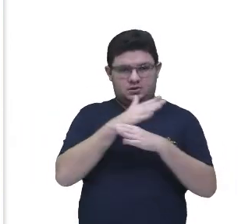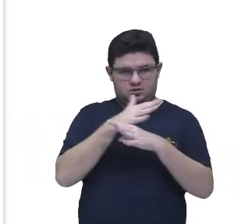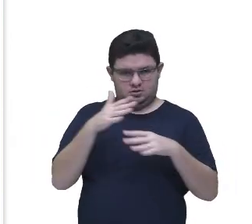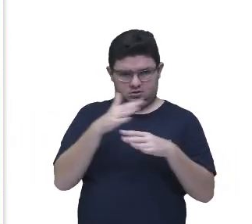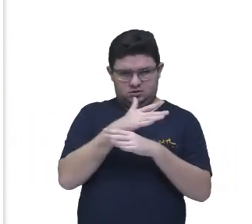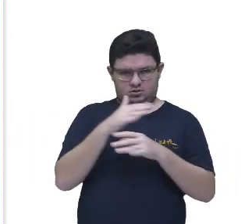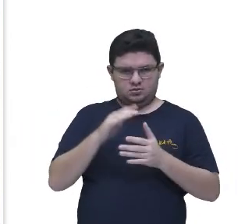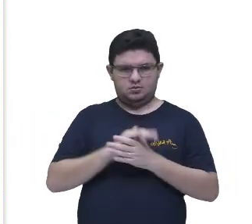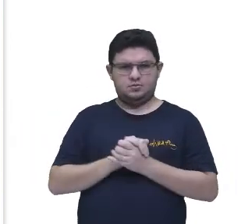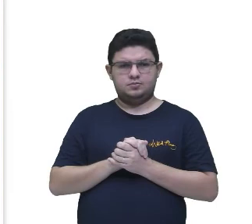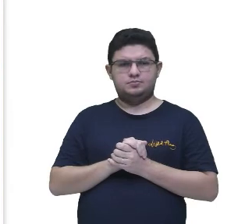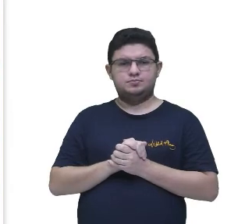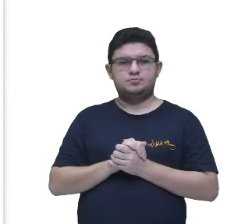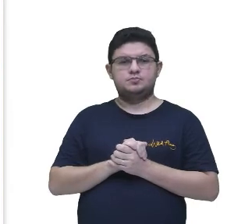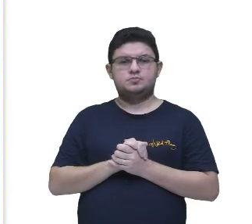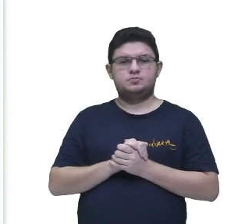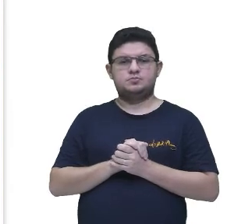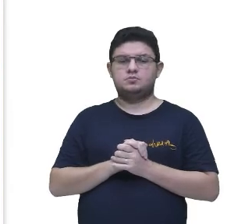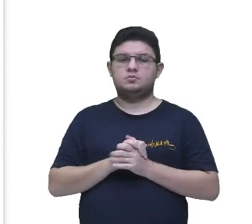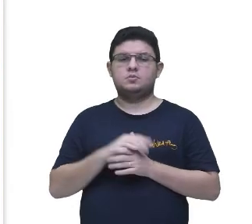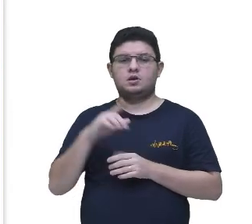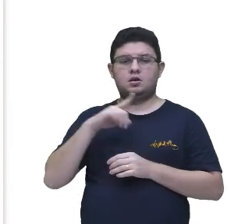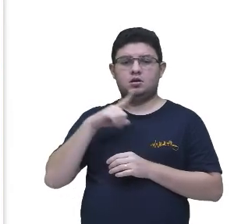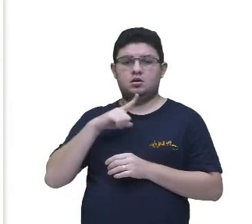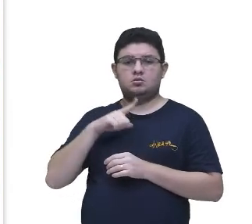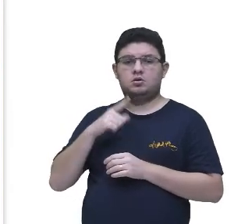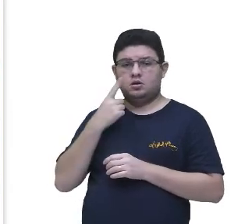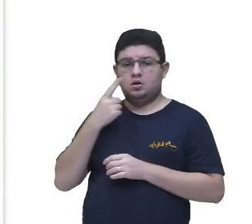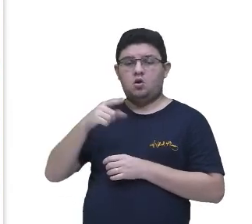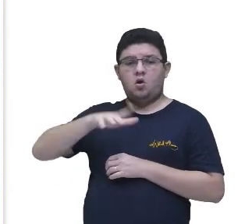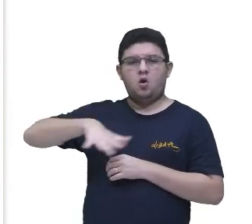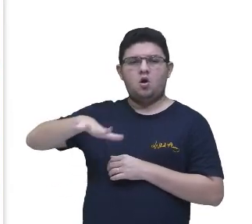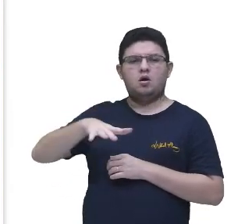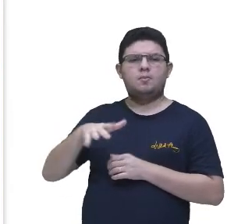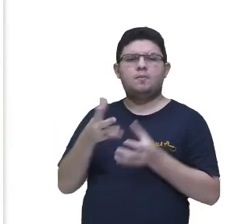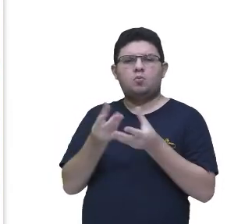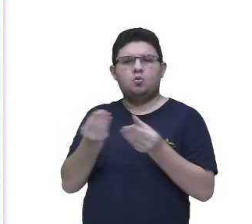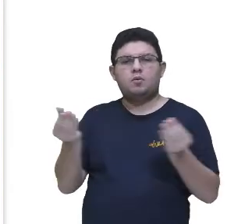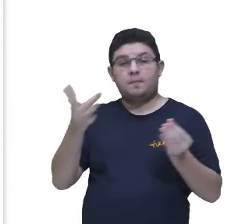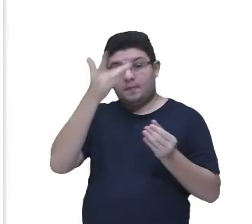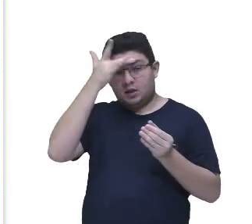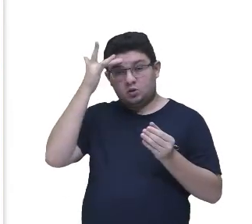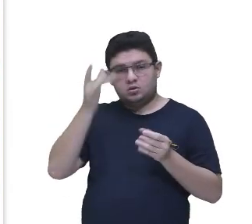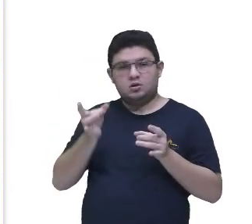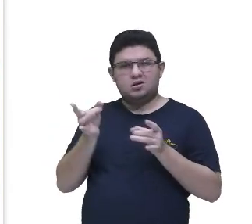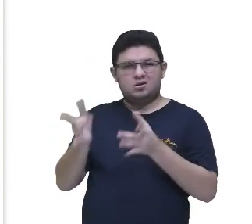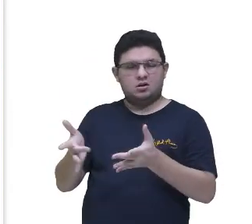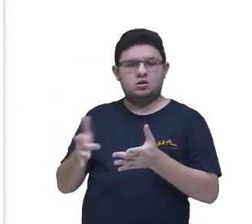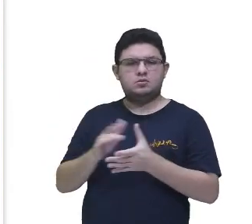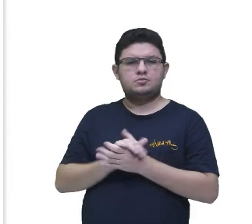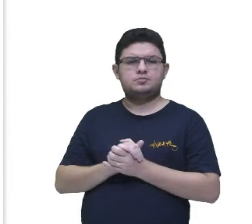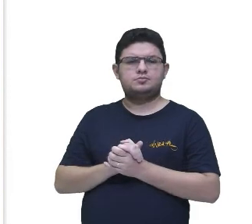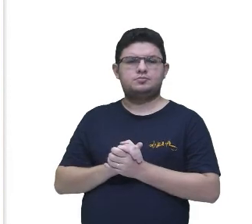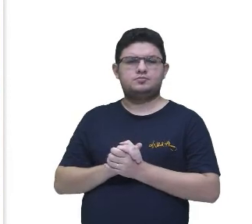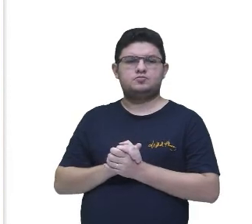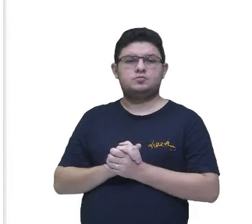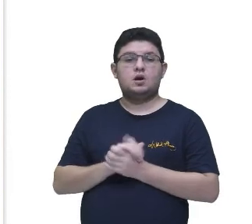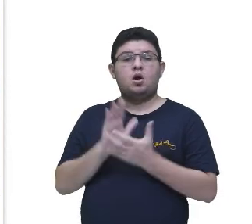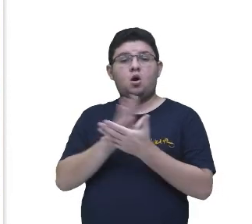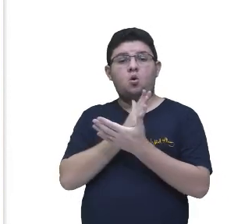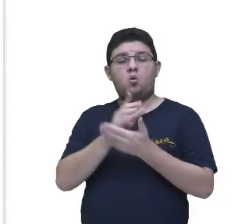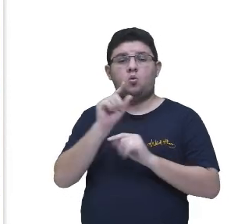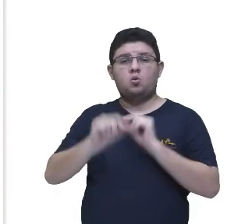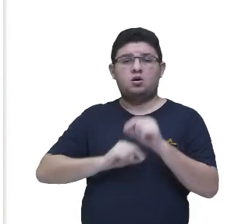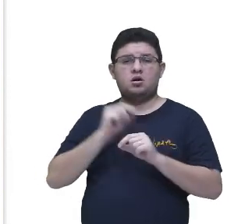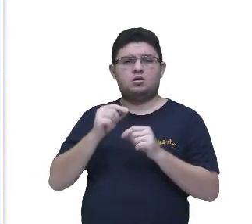existência desses locais, muitos moradores depositam seu lixo em terrenos baldios. E, em alguns casos, o caminhão da coleta não passa